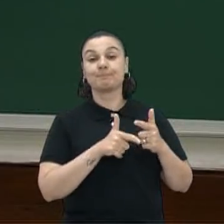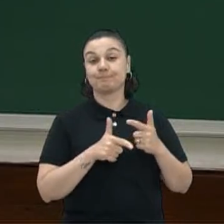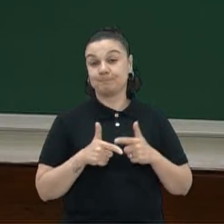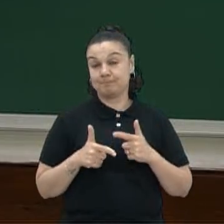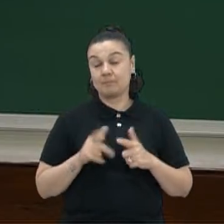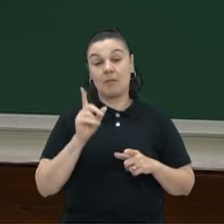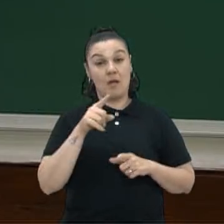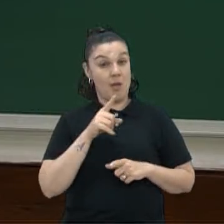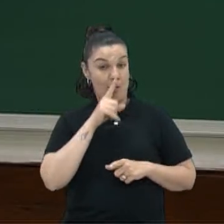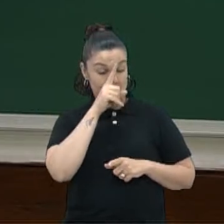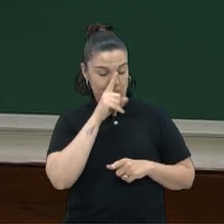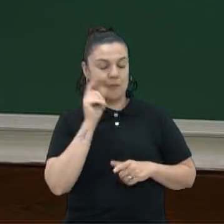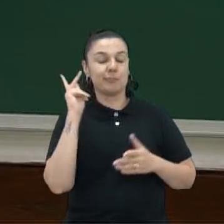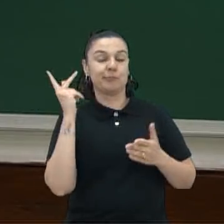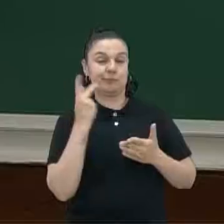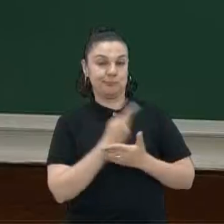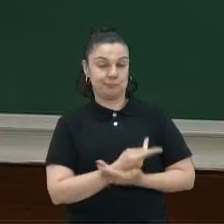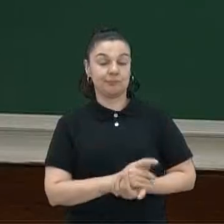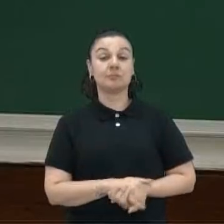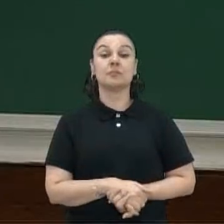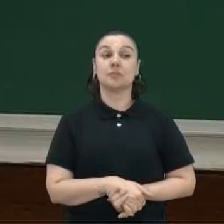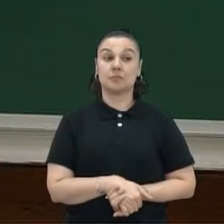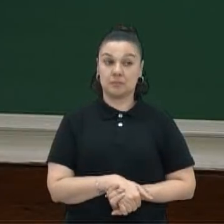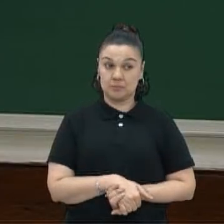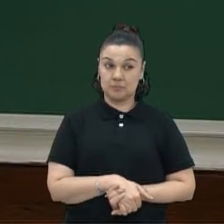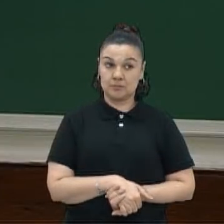esse risco constante nas suas vidas.